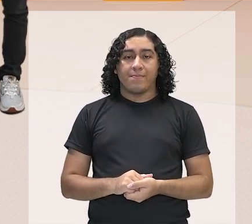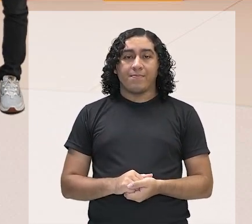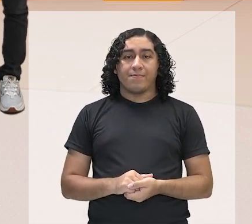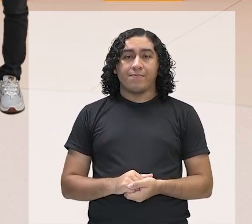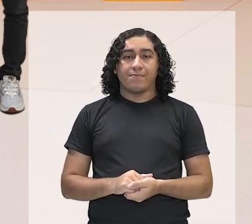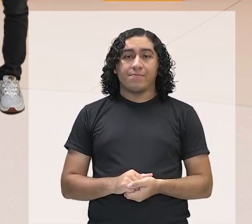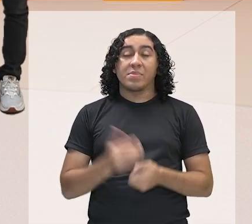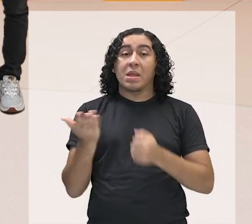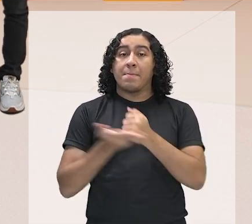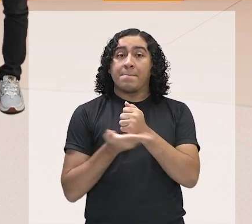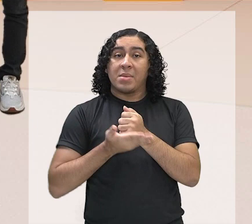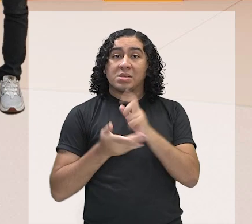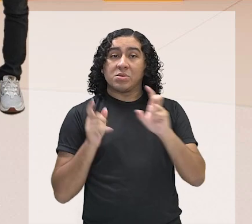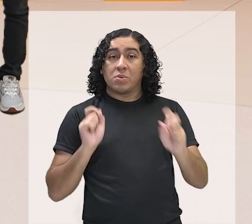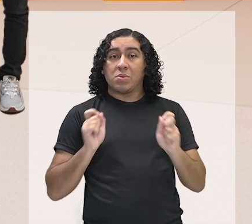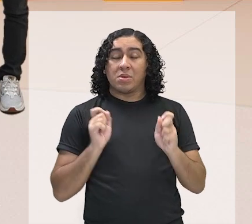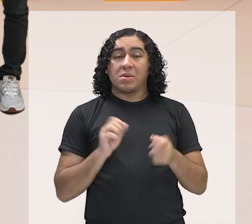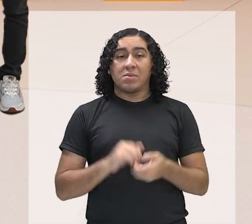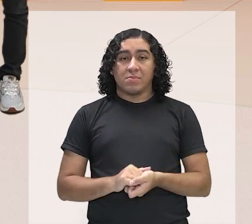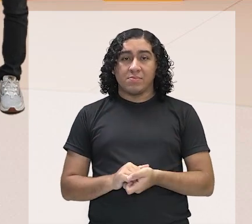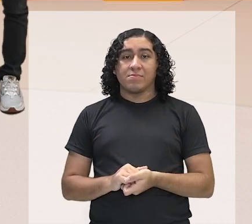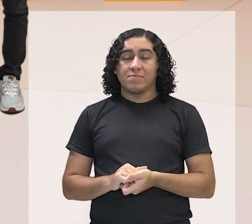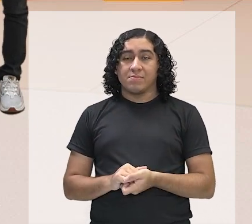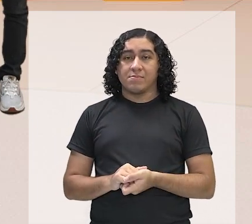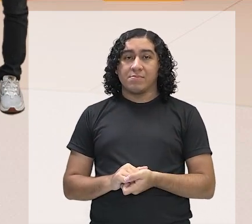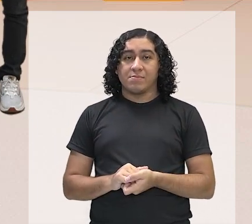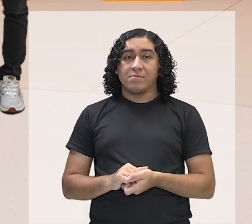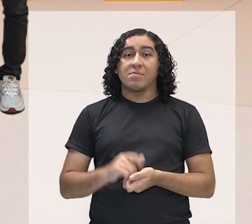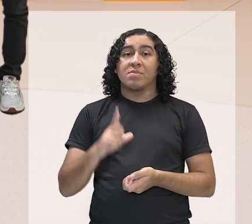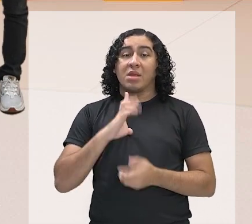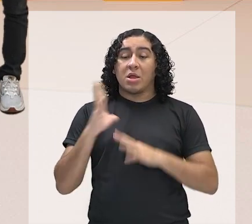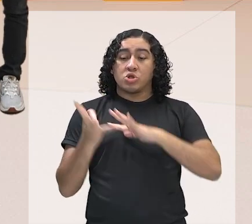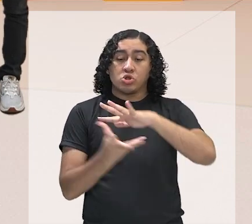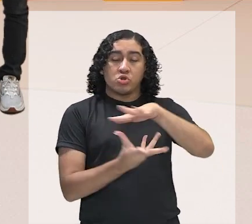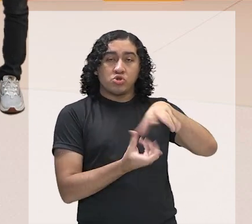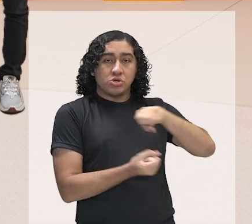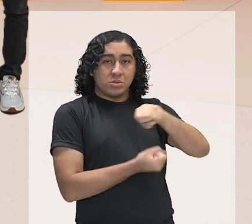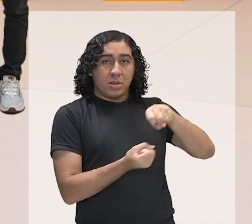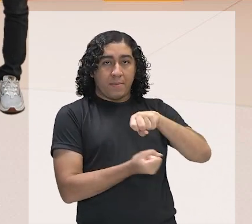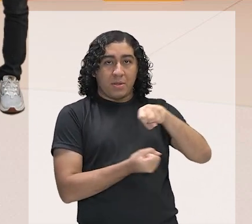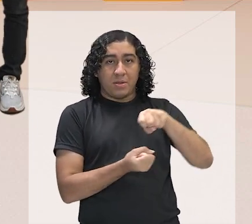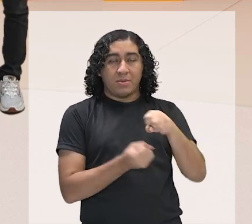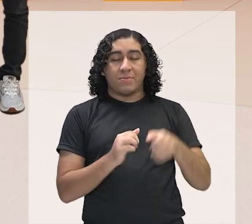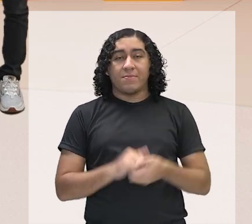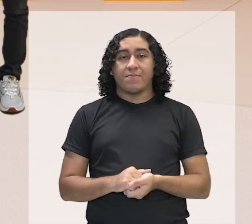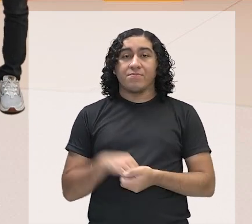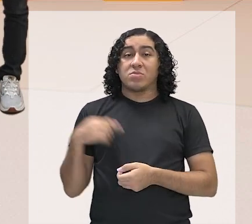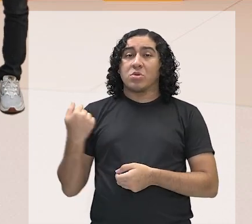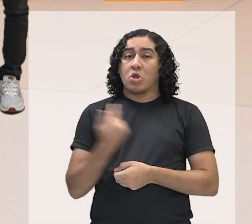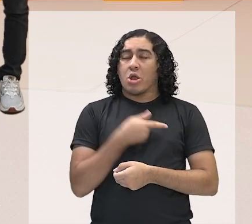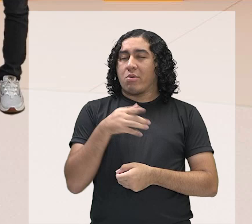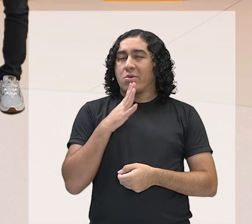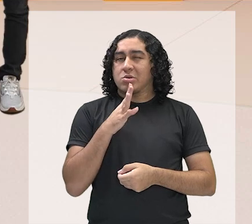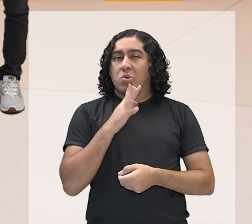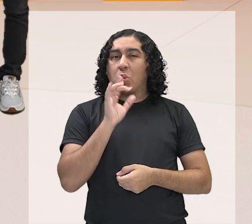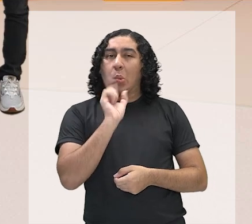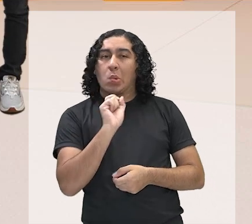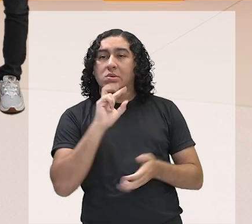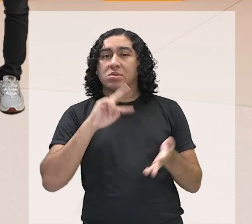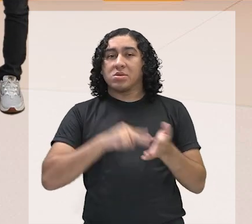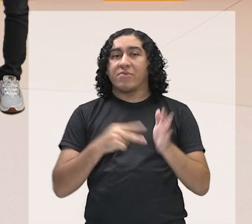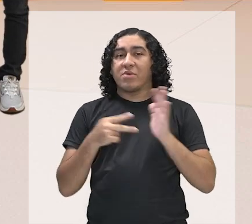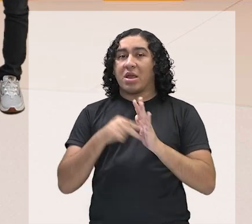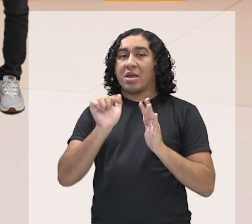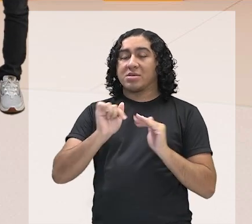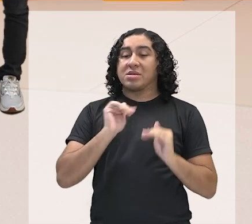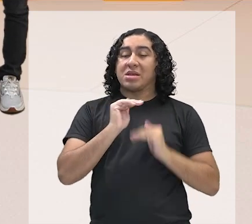Pautado na sustentabilidade. E aí a gente vai conhecer um pouco, vamos verificar um pouco sobre o que é esse